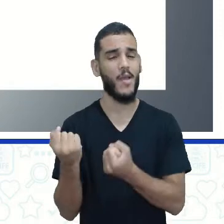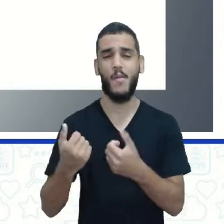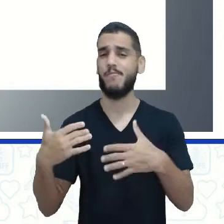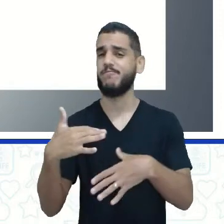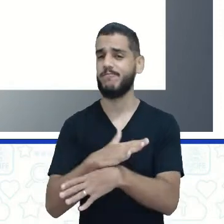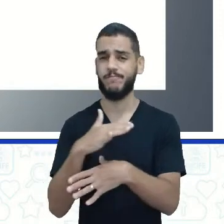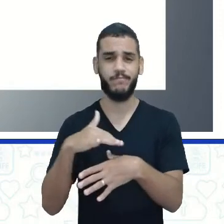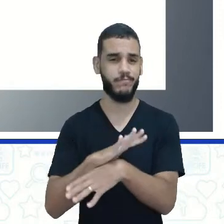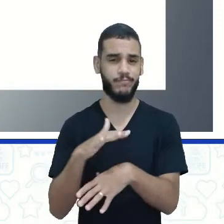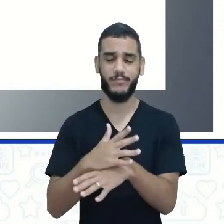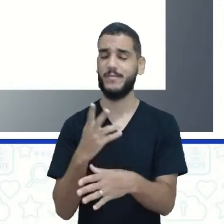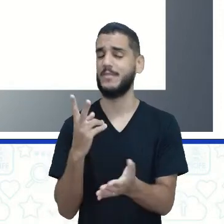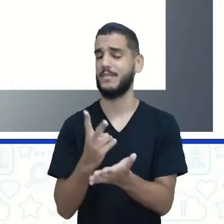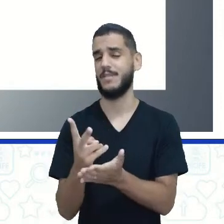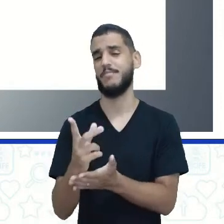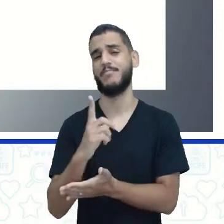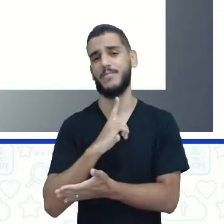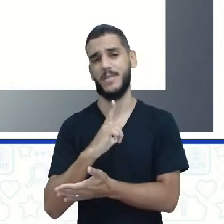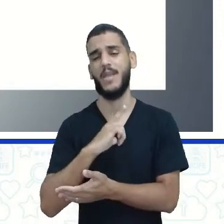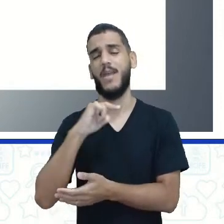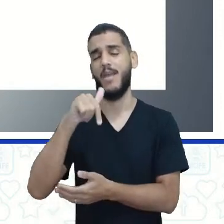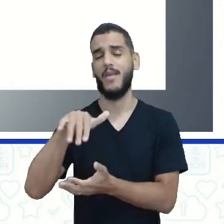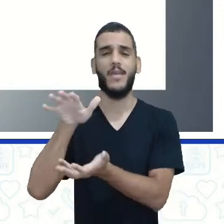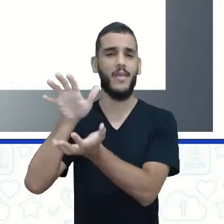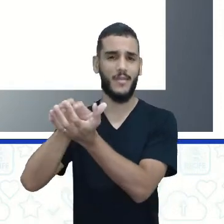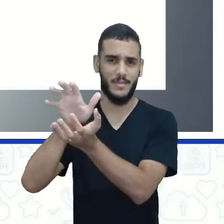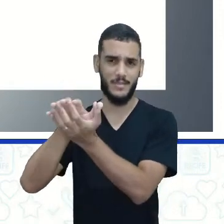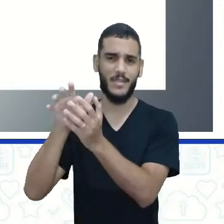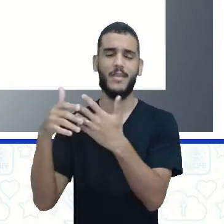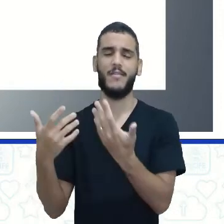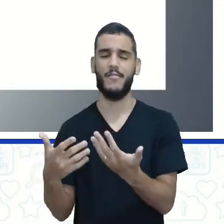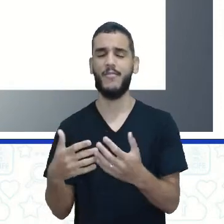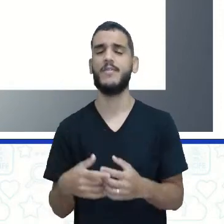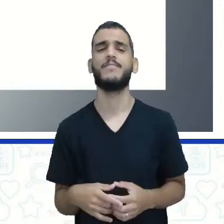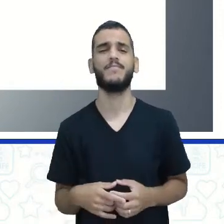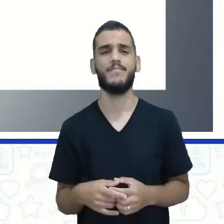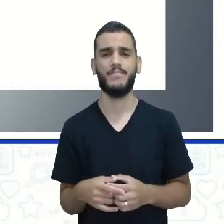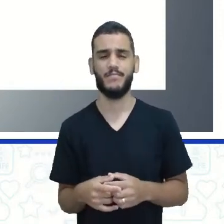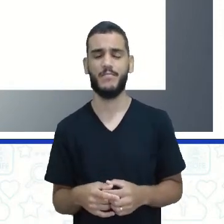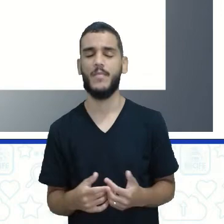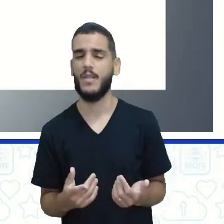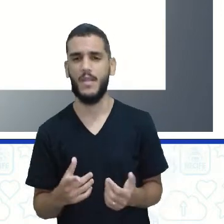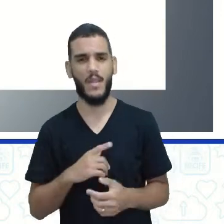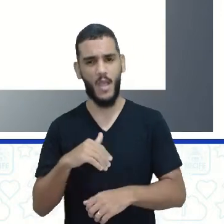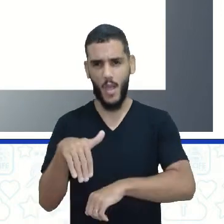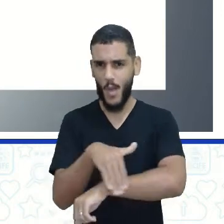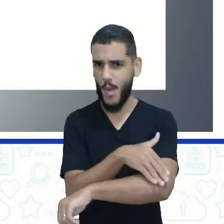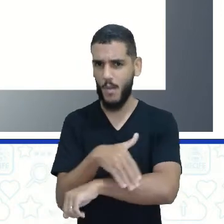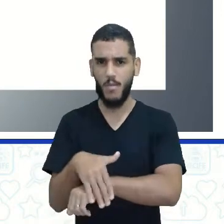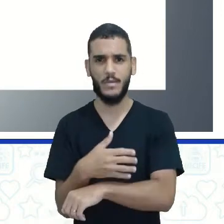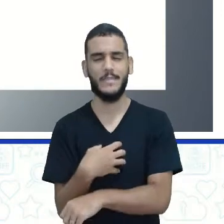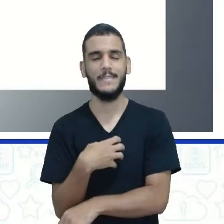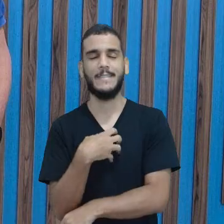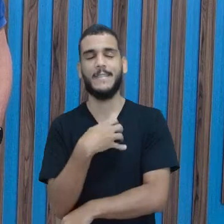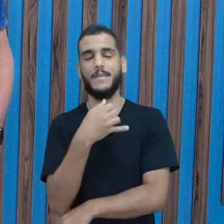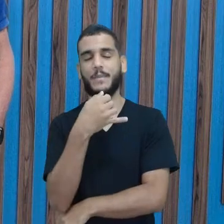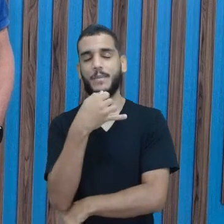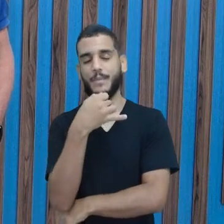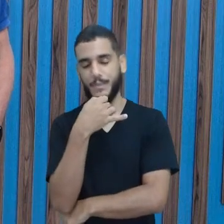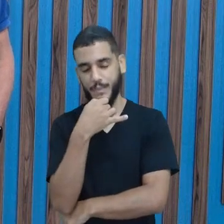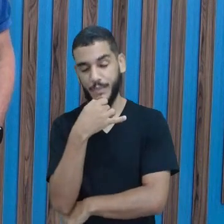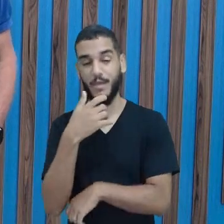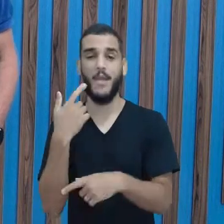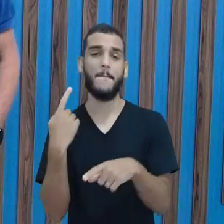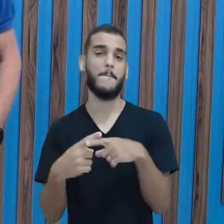cidade. Né? Aqui no Recife, né? Ali pela Rua da Imperatriz. Rua da Imperatriz você passa, está uma tristeza. Né? Então precisa rever